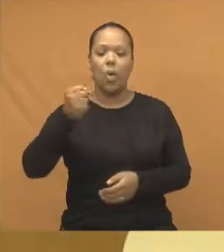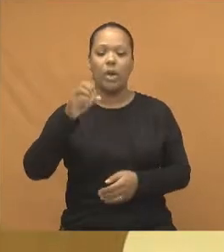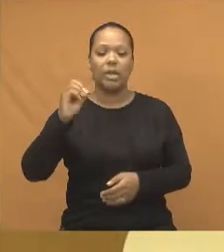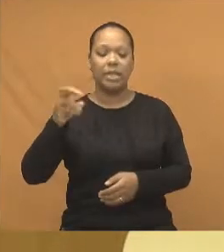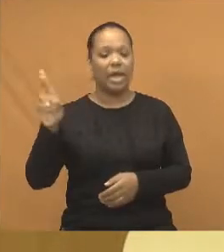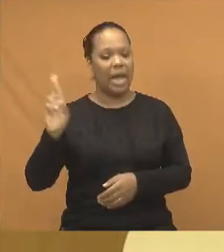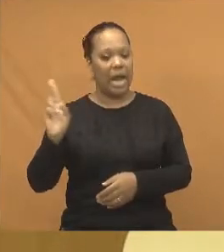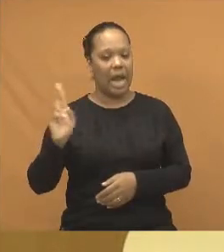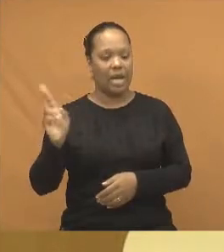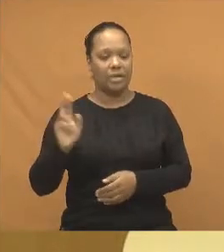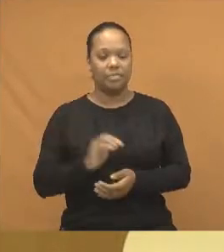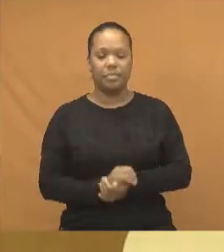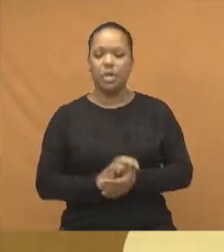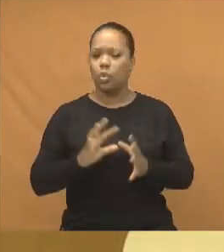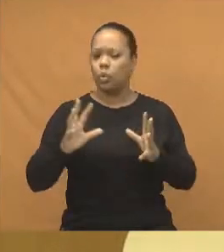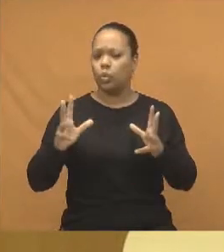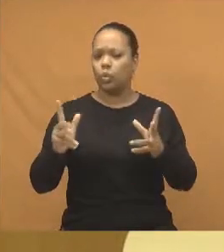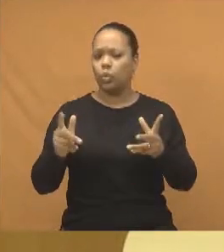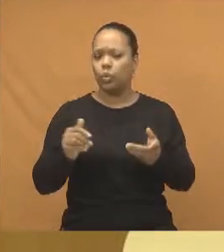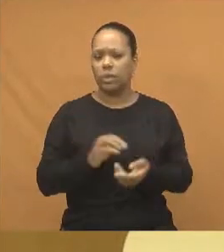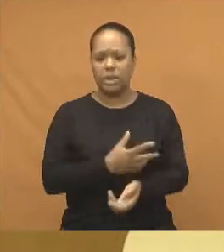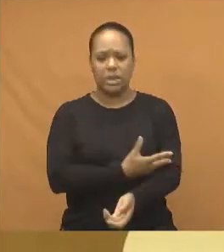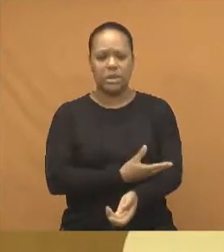e a maioria desses exames,